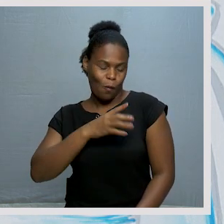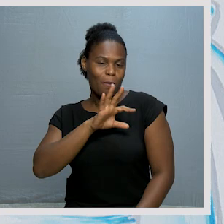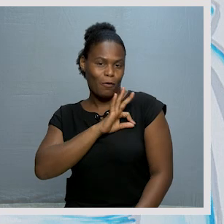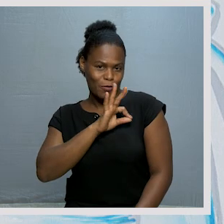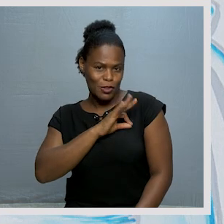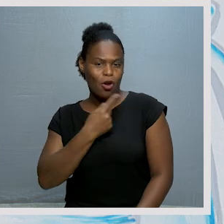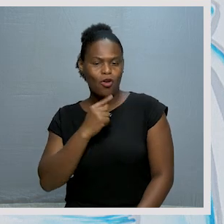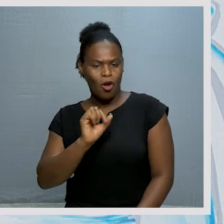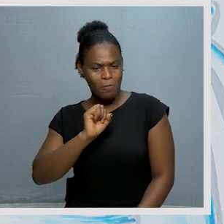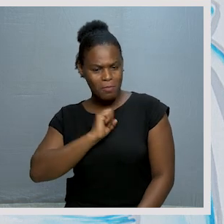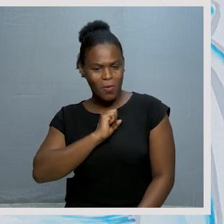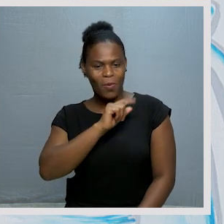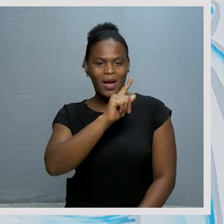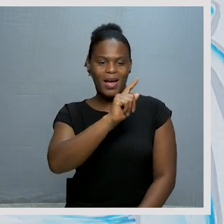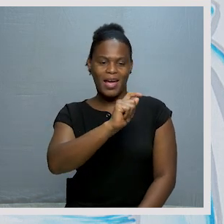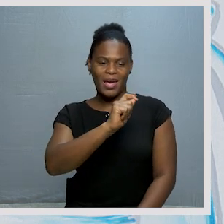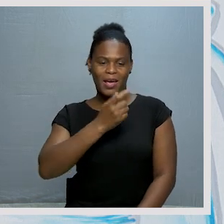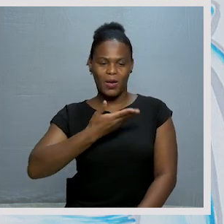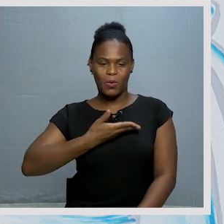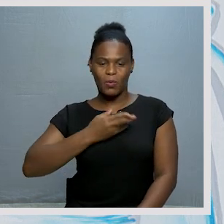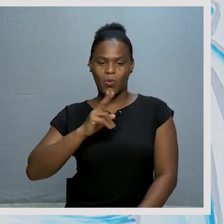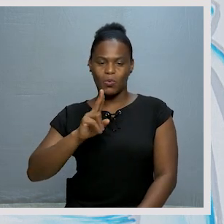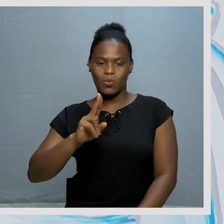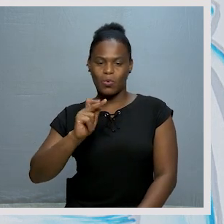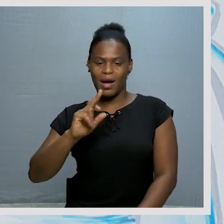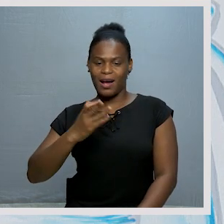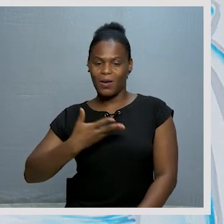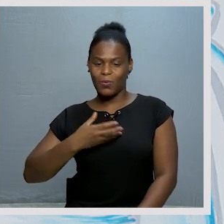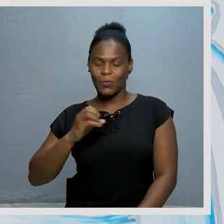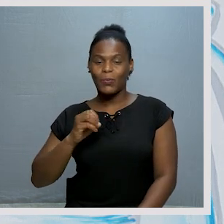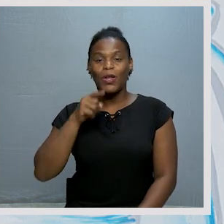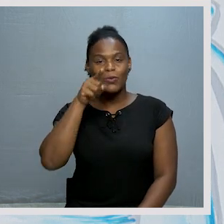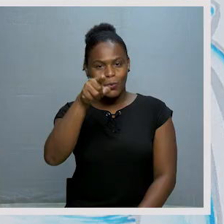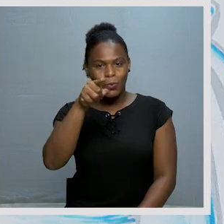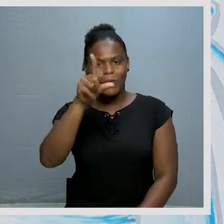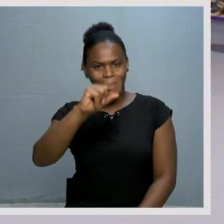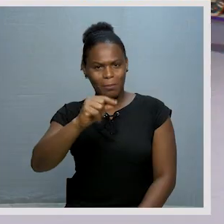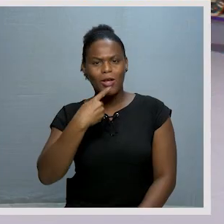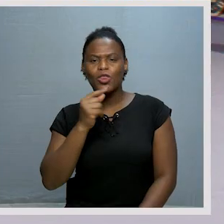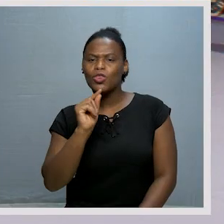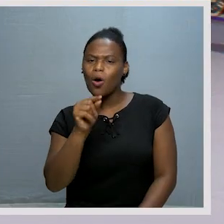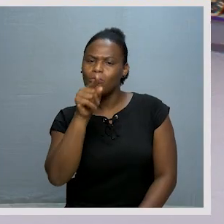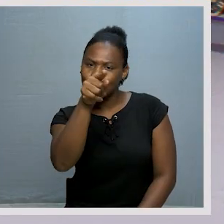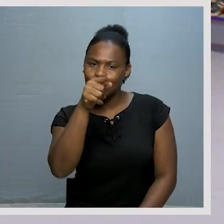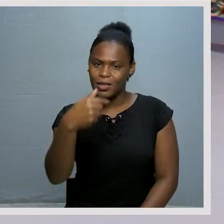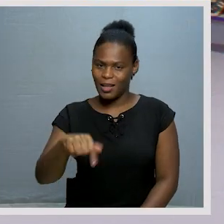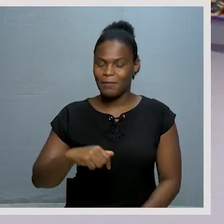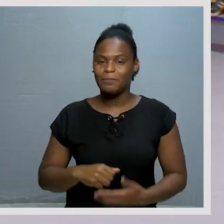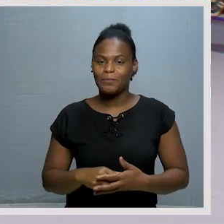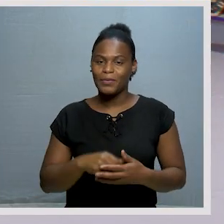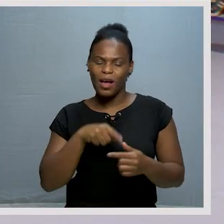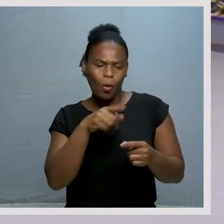não é? Eu sou Eduardo. Vocês também têm um nome. Isto tem um